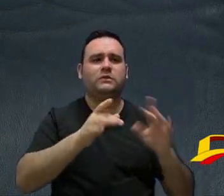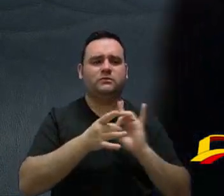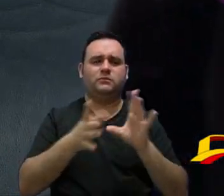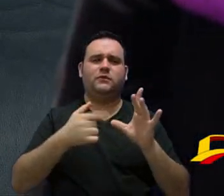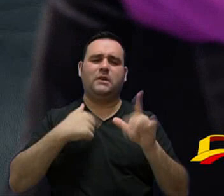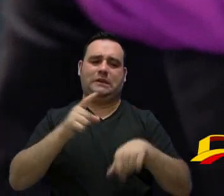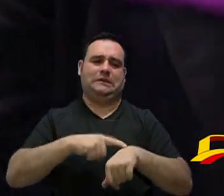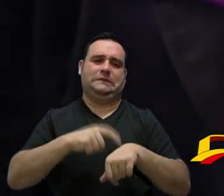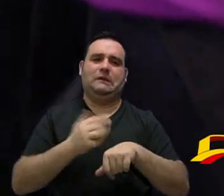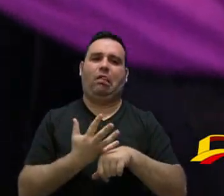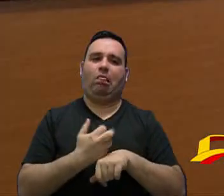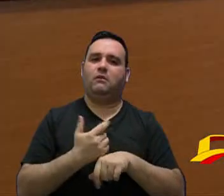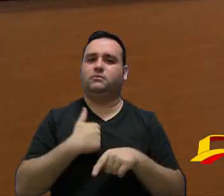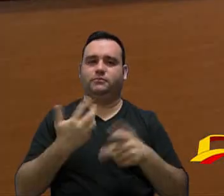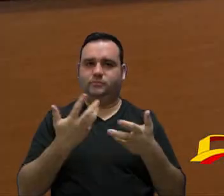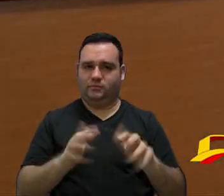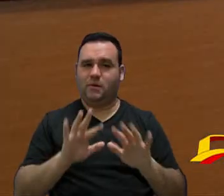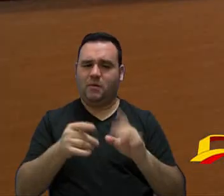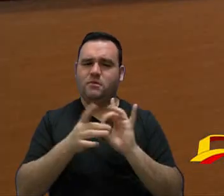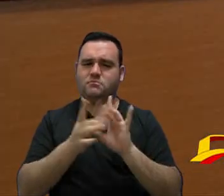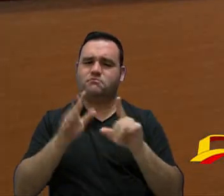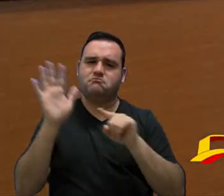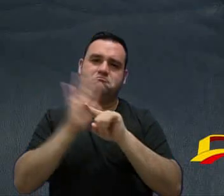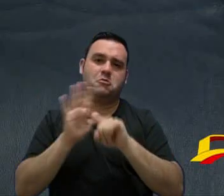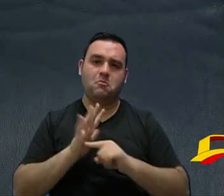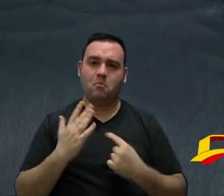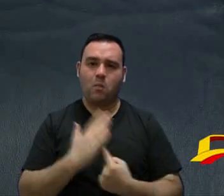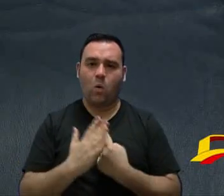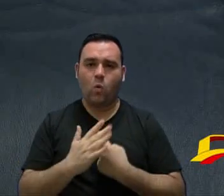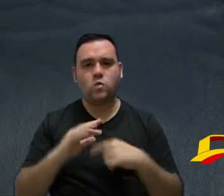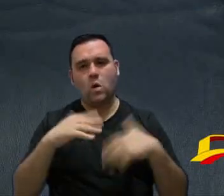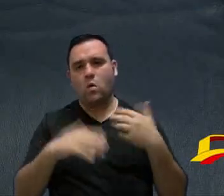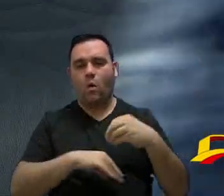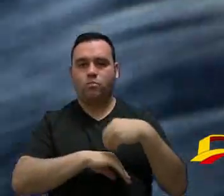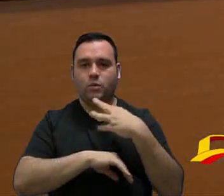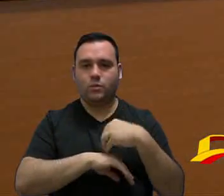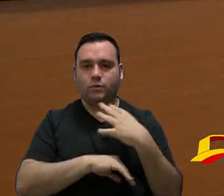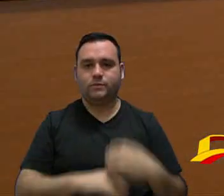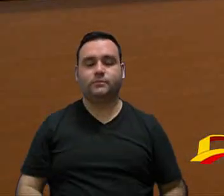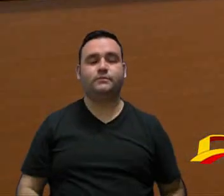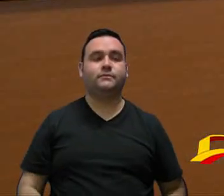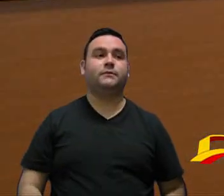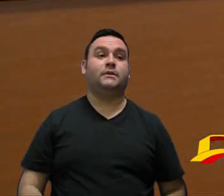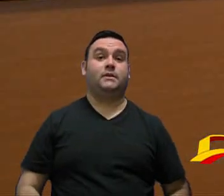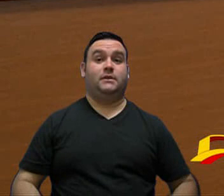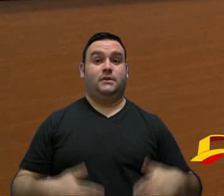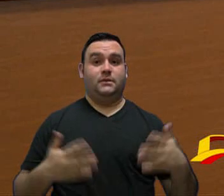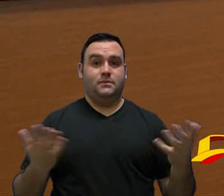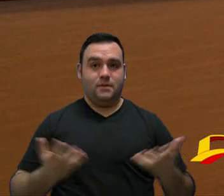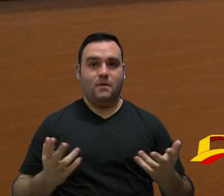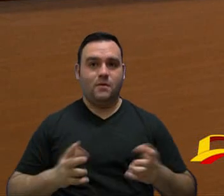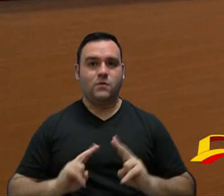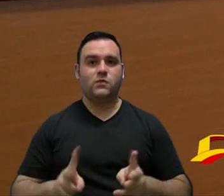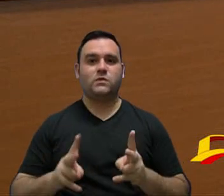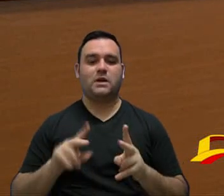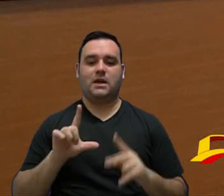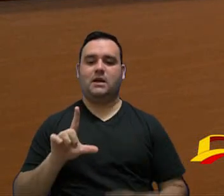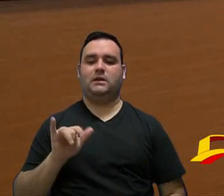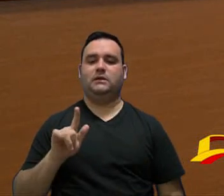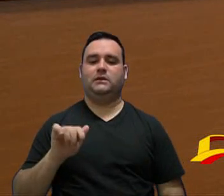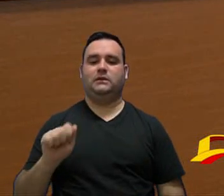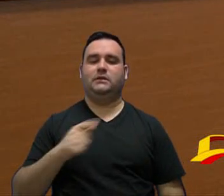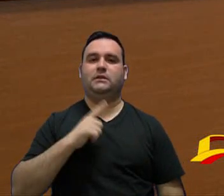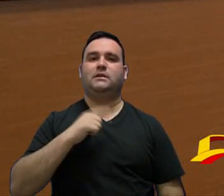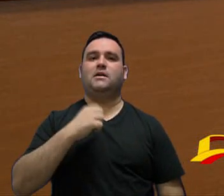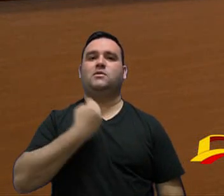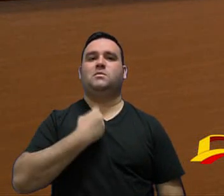disposição sei que não quero tomar mais tempo daqui mas tô disposição para qualquer dúvida sugestão então nós vamos dar seguimento a lígia ainda